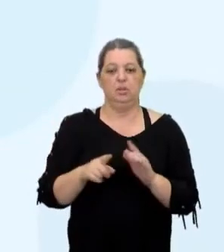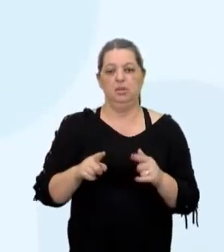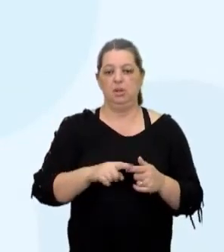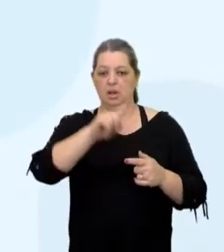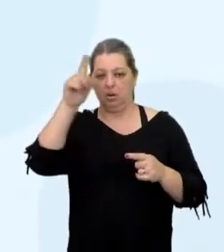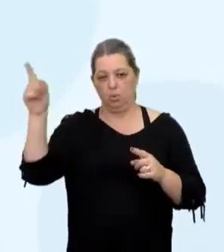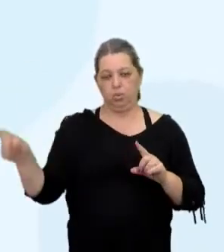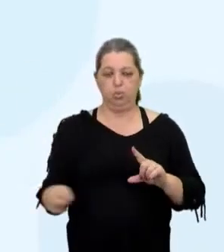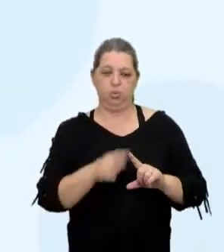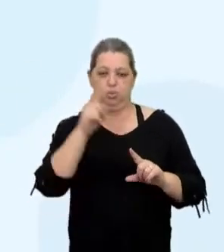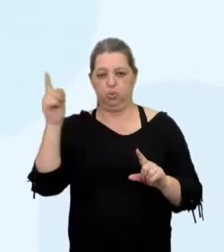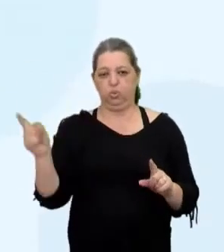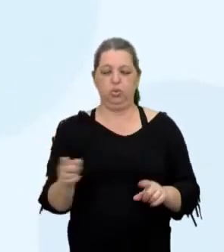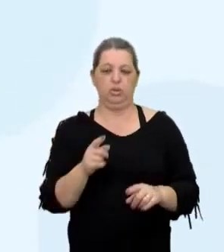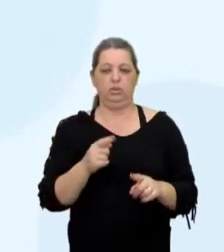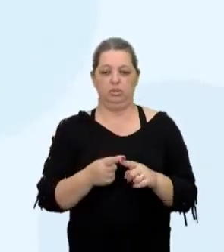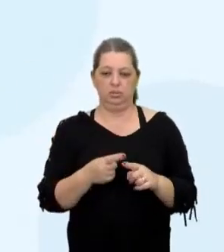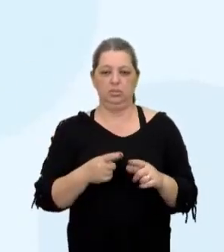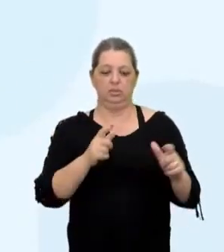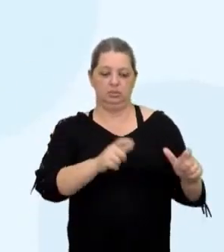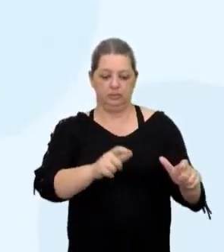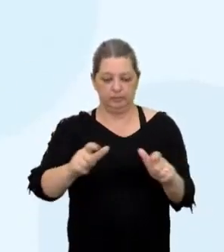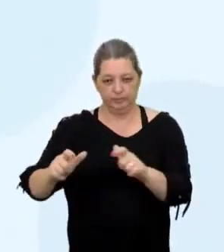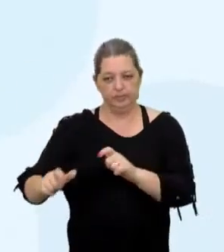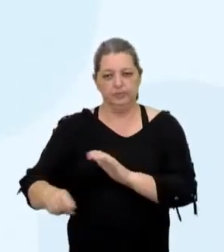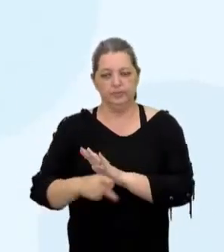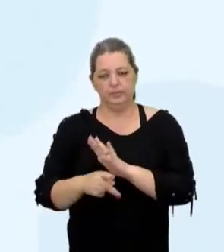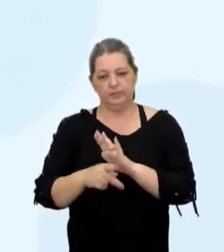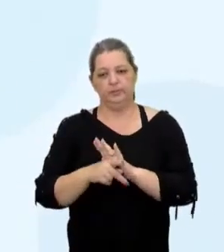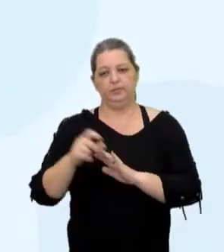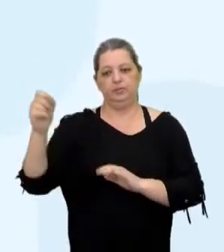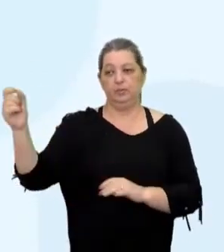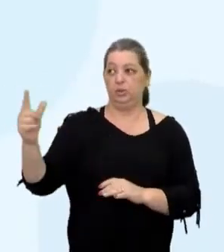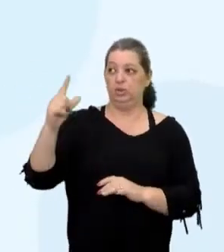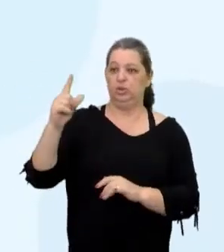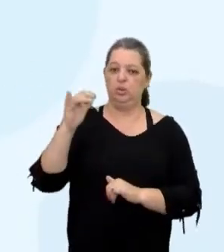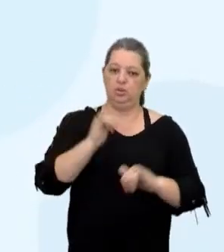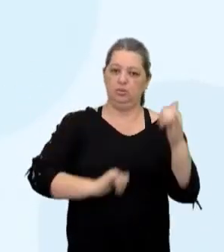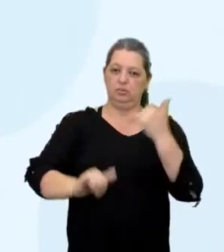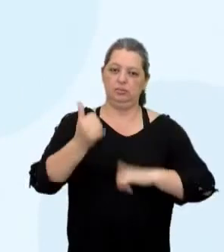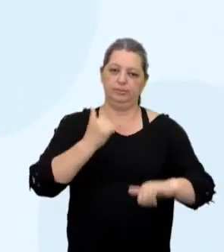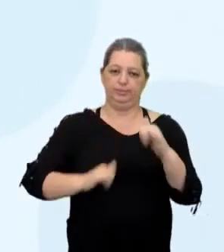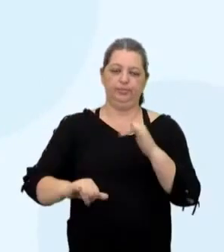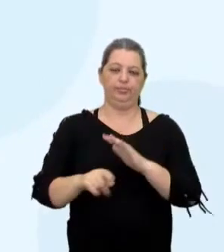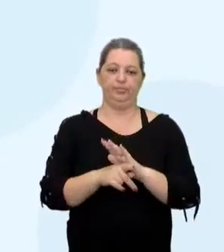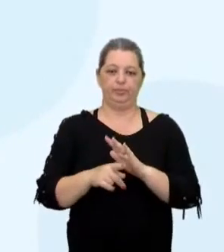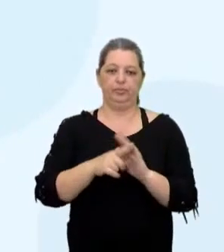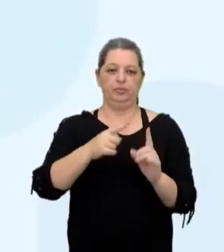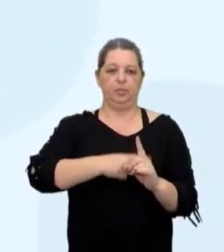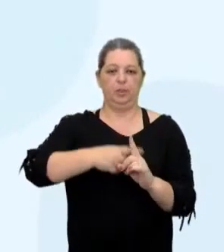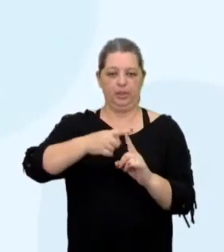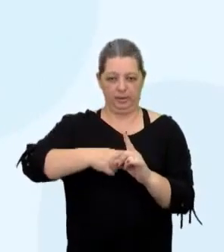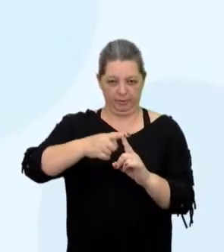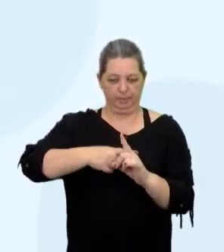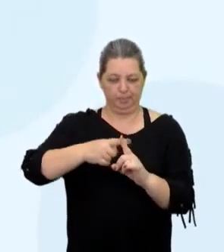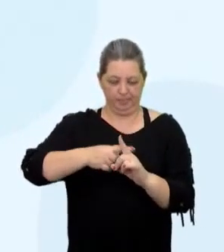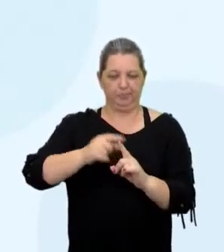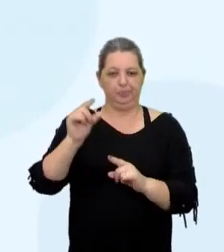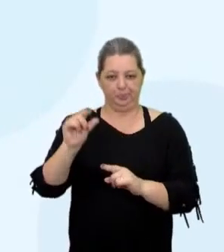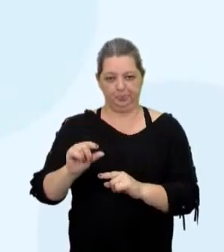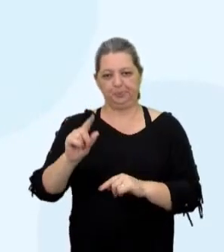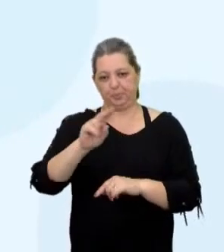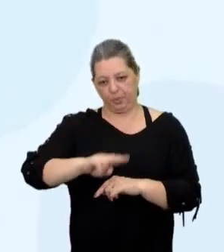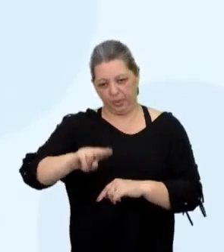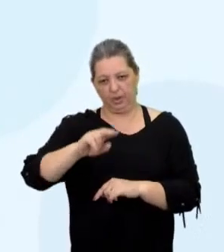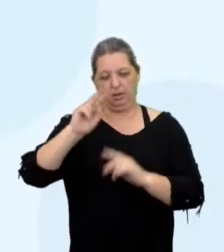sólido, pequenas centrais hidrelétricas, né, energia solar, a geotérmica também é importante, né, pouco usada aqui pelos